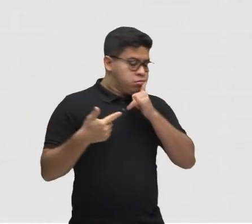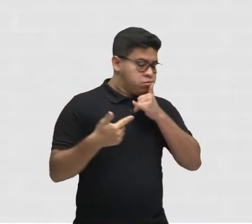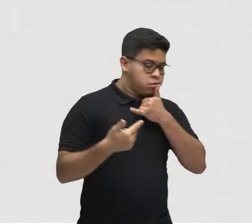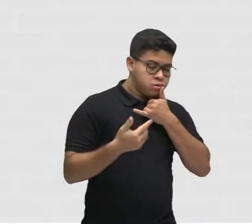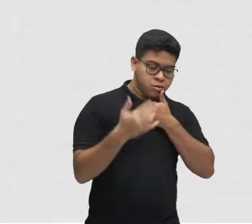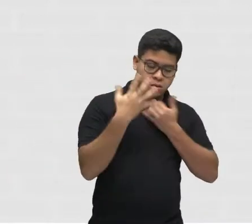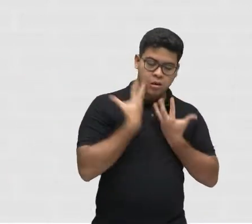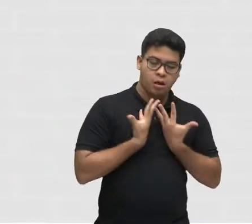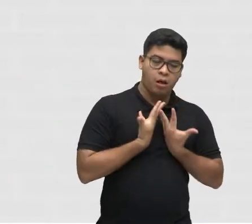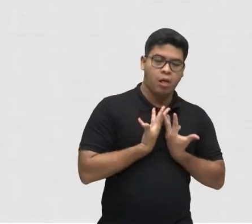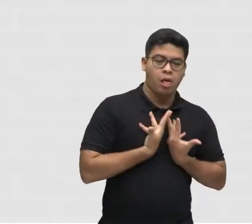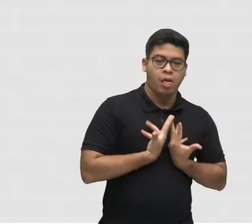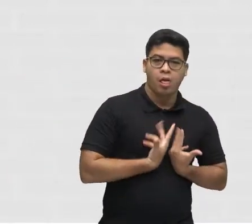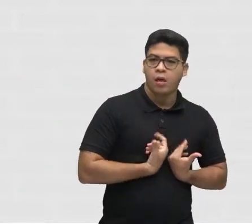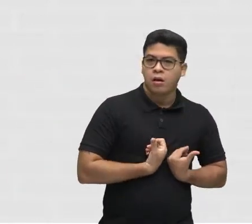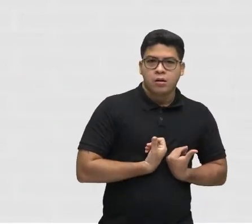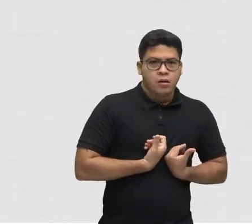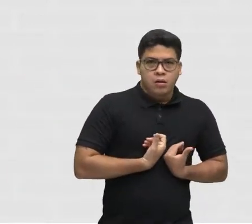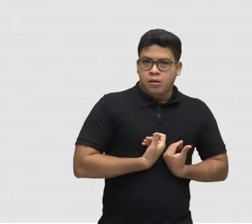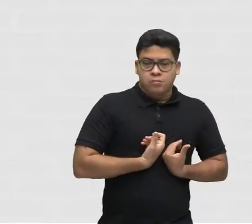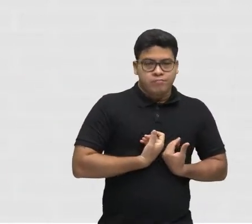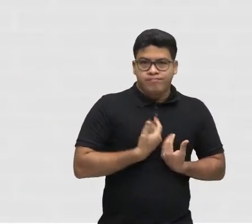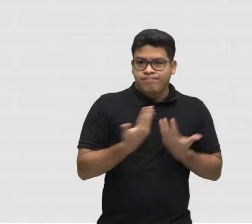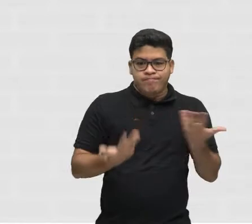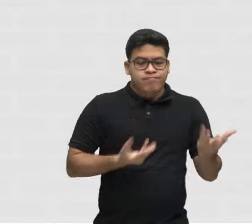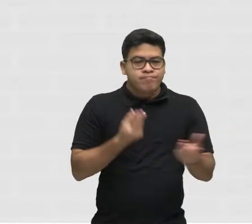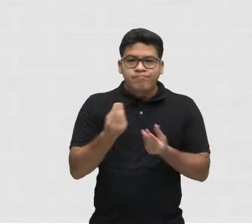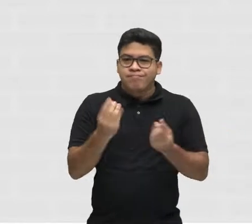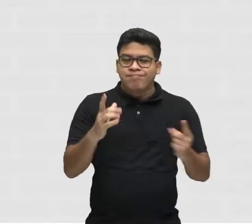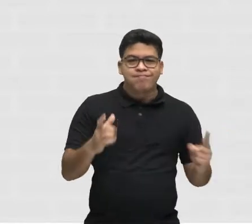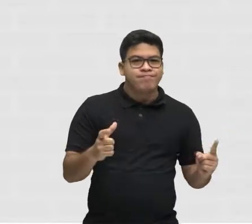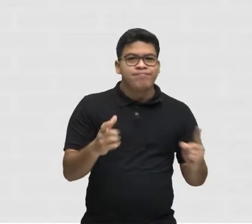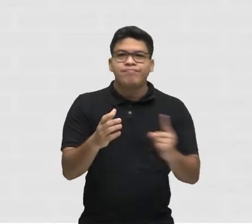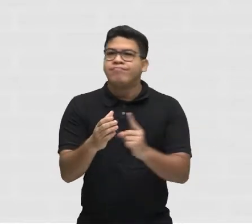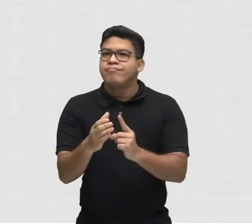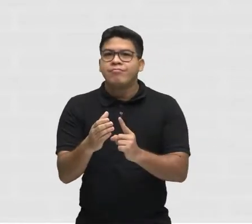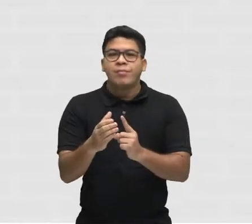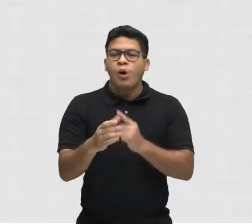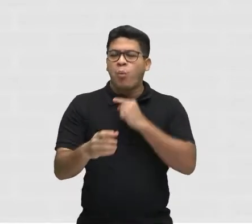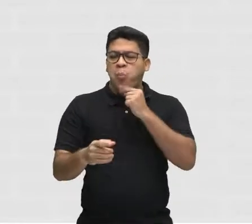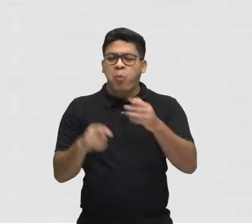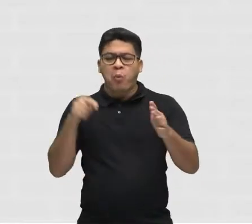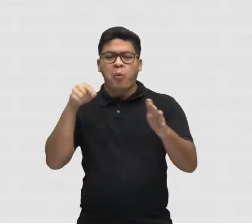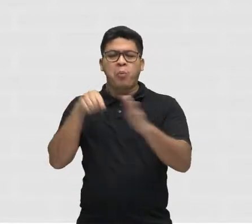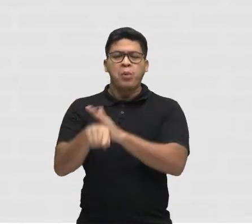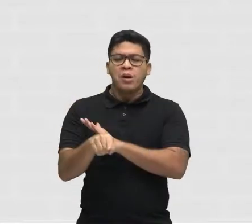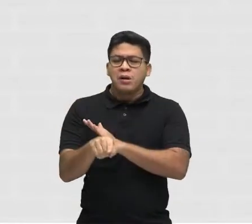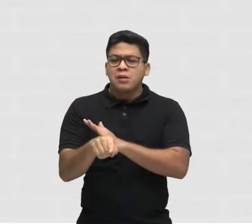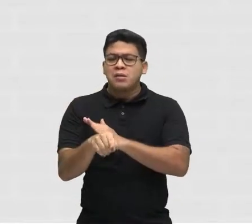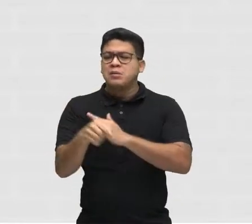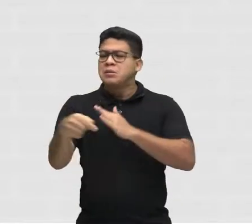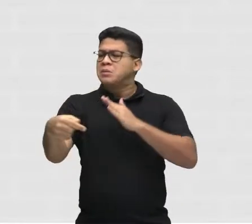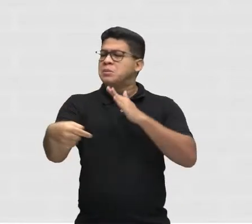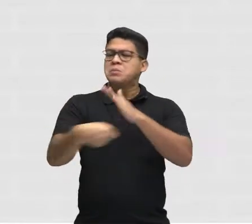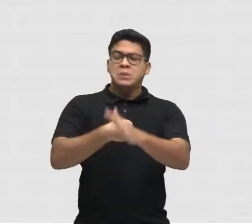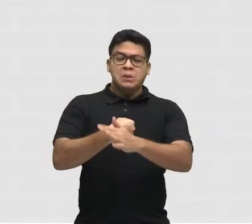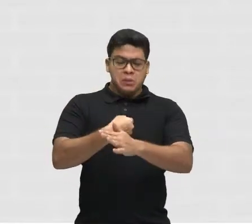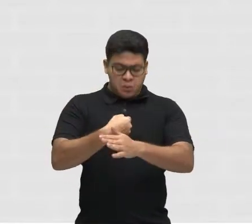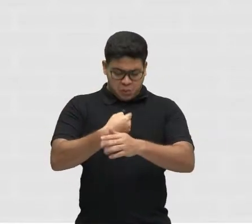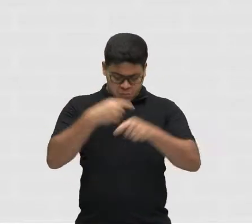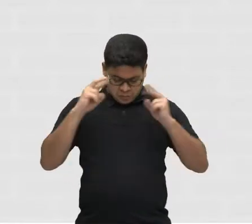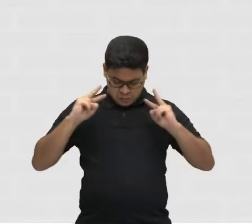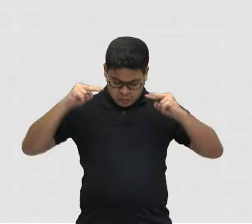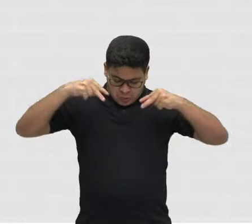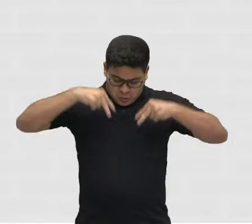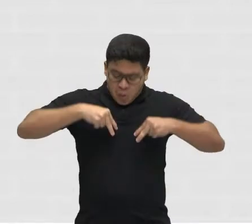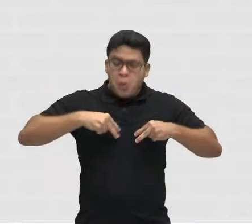gente sente esse de repente não se encaixar, de questionar os nossos propósitos, ou de repente mergulhar em um sofrimento